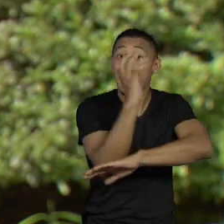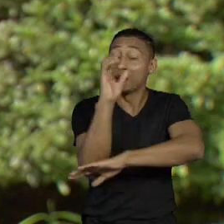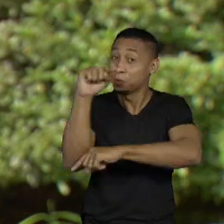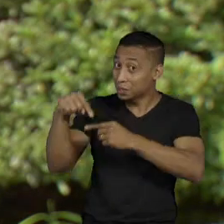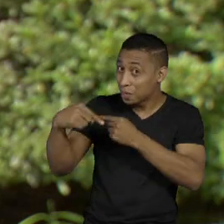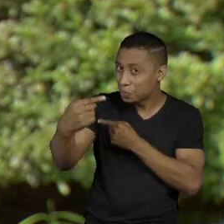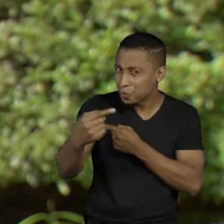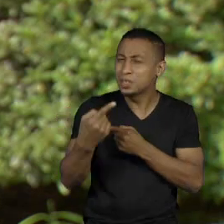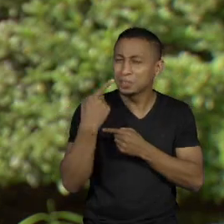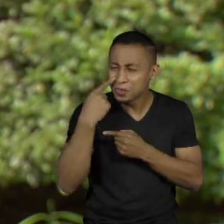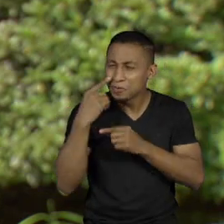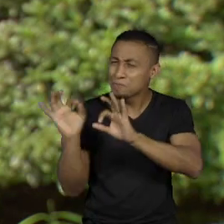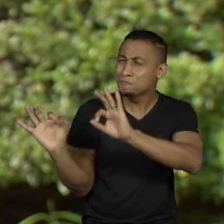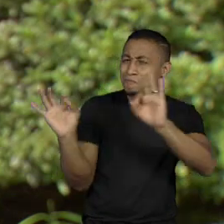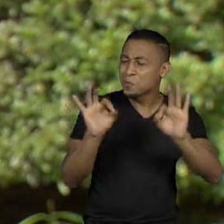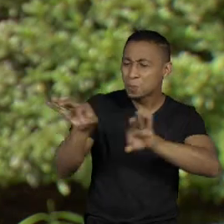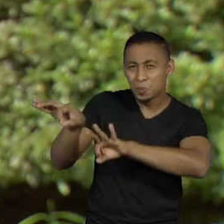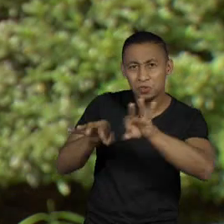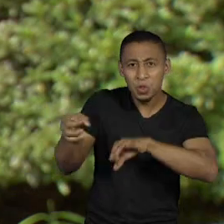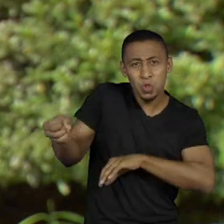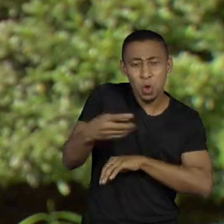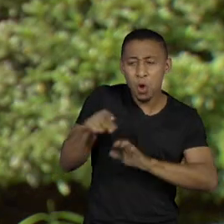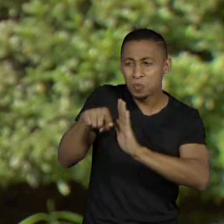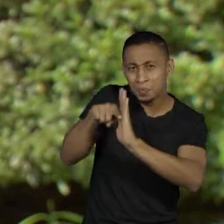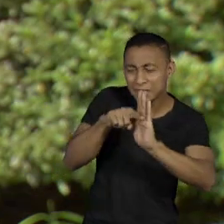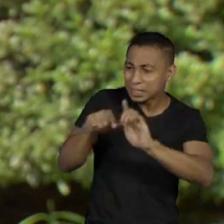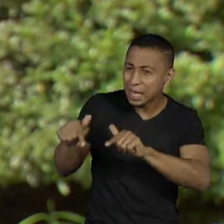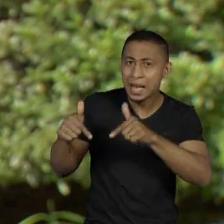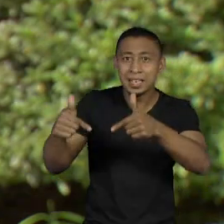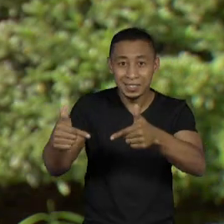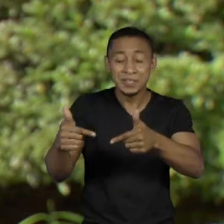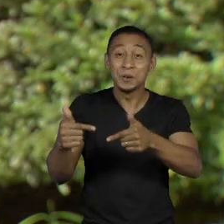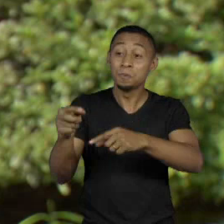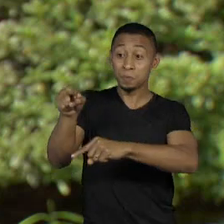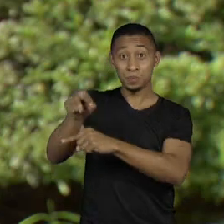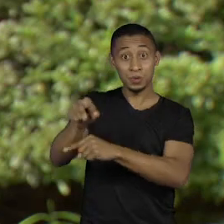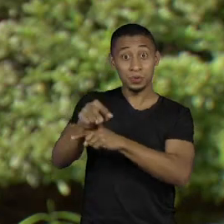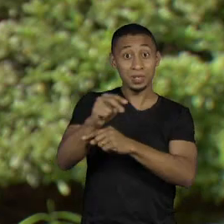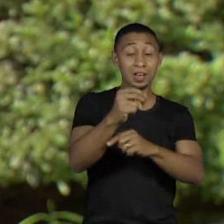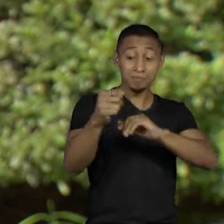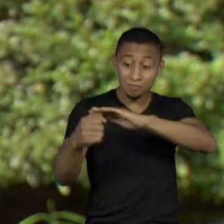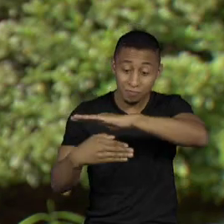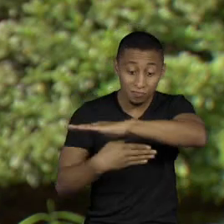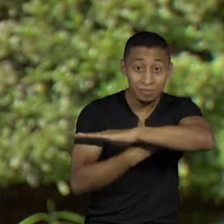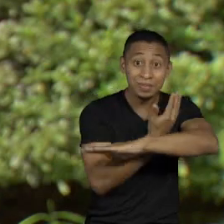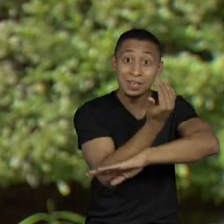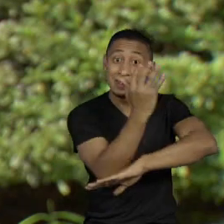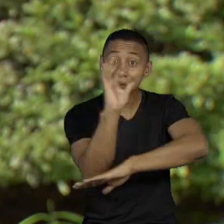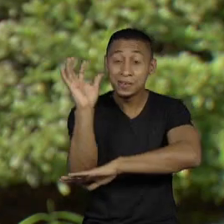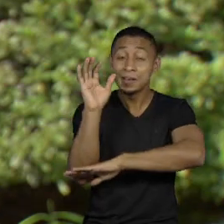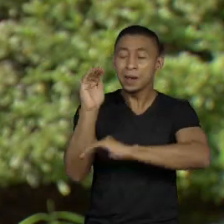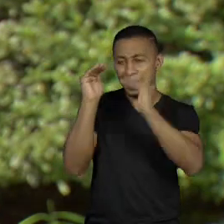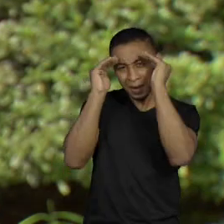acompanha novos projetos, ações e pesquisas pela preservação da biodiversidade e